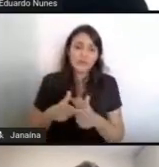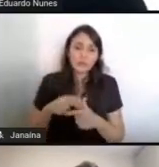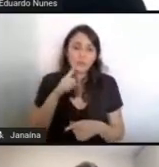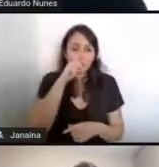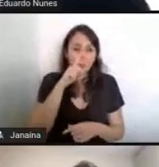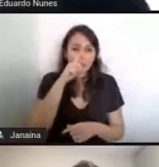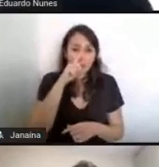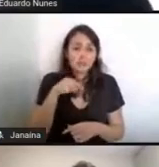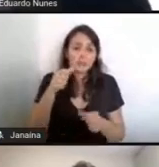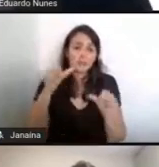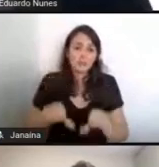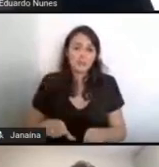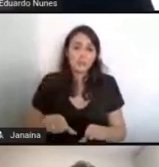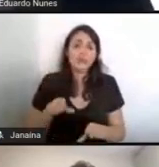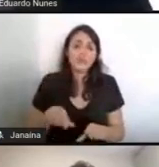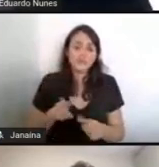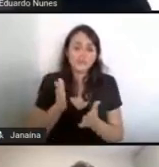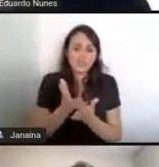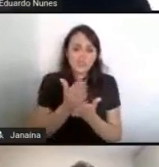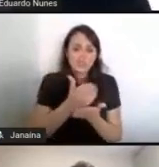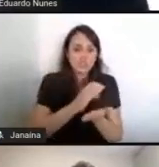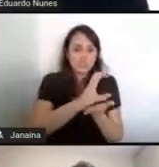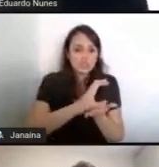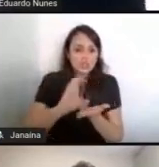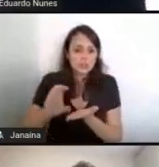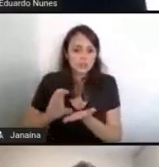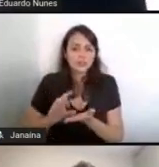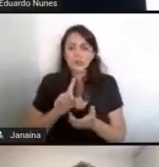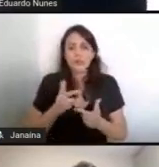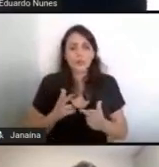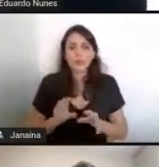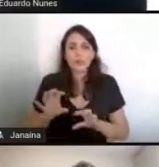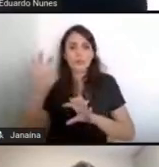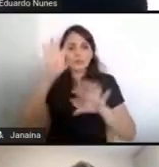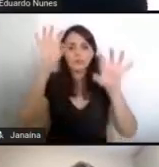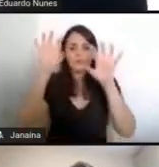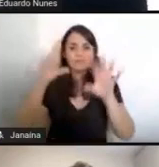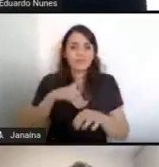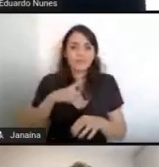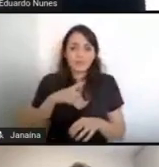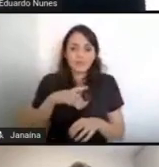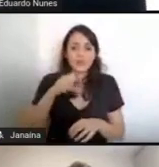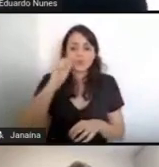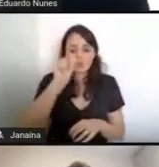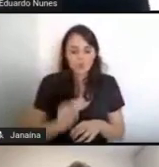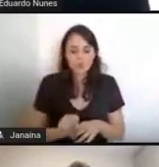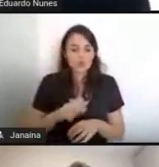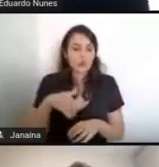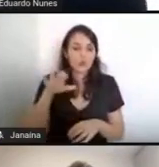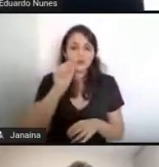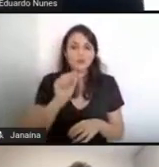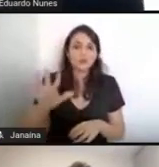que essa distribuição também não é igual em todo o território, né? A gente tem uma concentração maior disso no sul e no